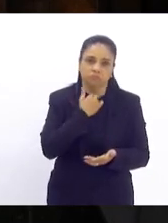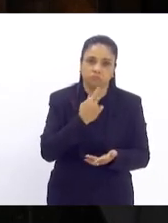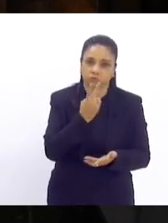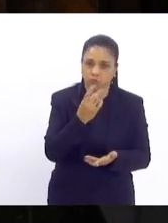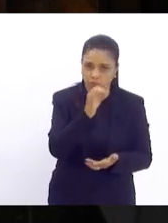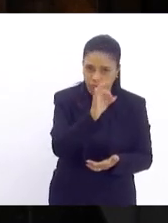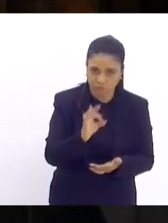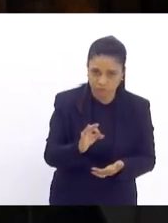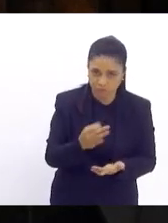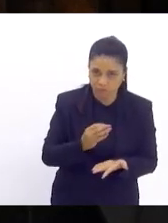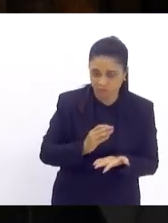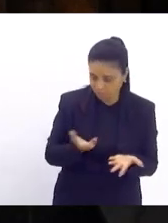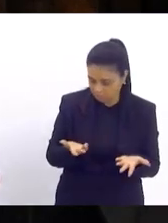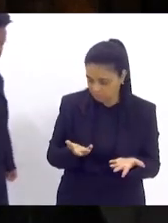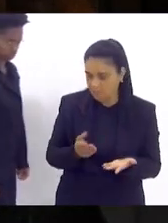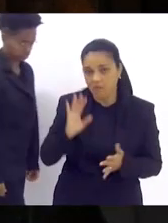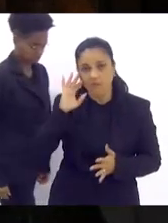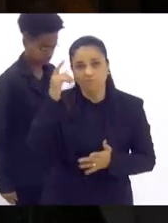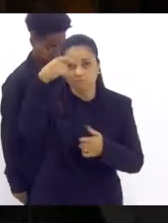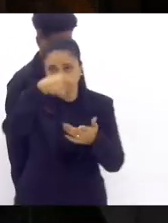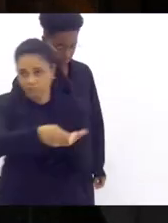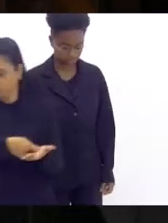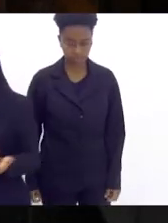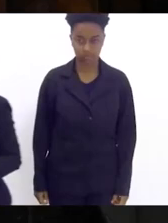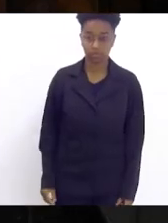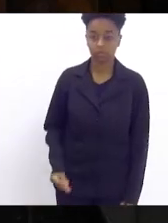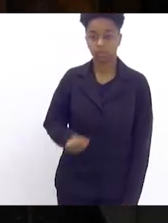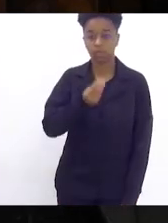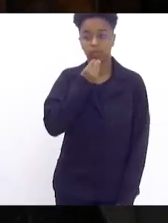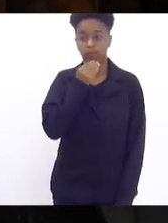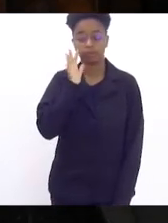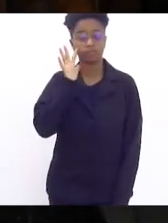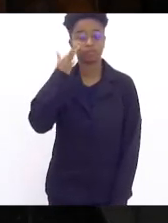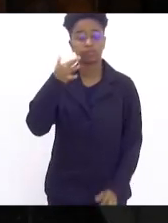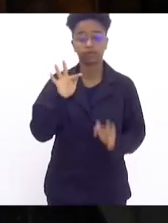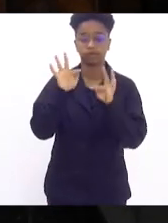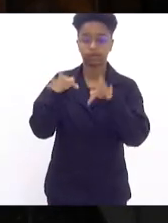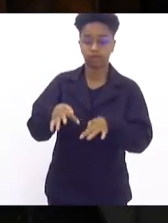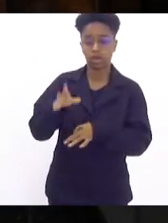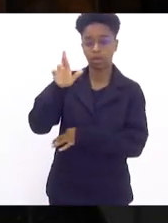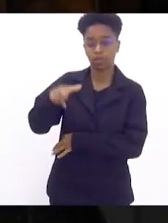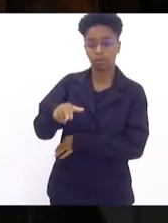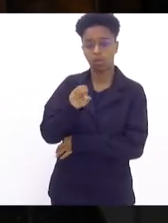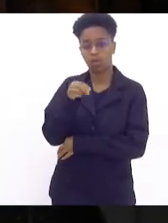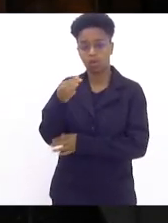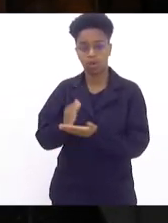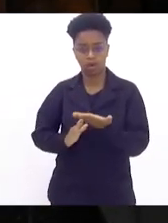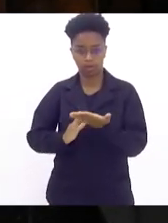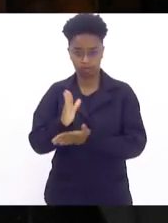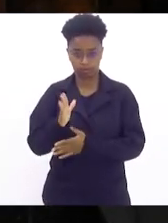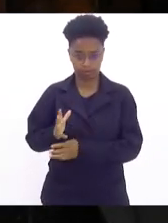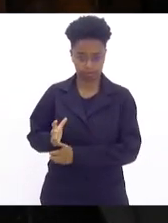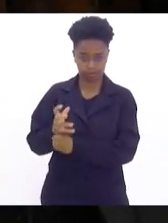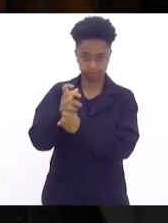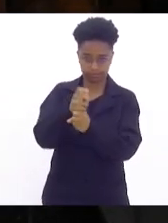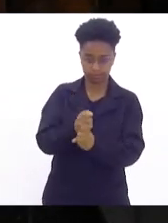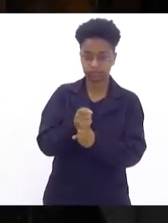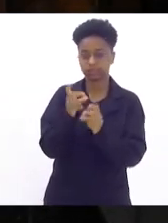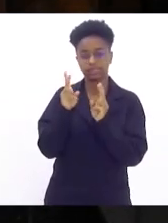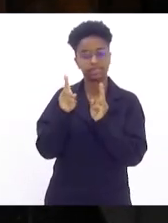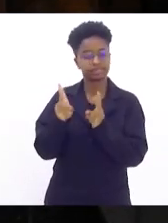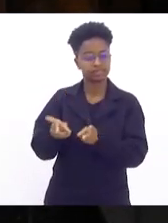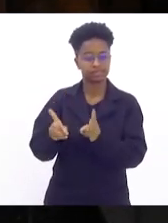é claro que a decisão final de reprovar ou aprovar as contas é